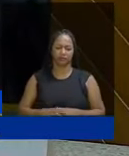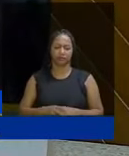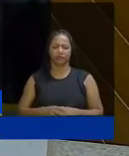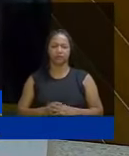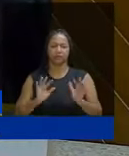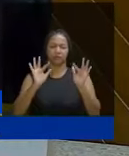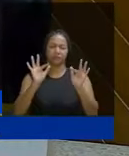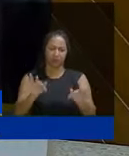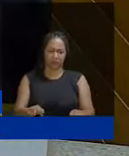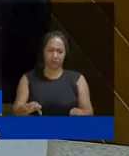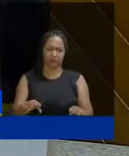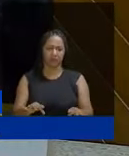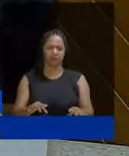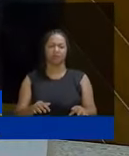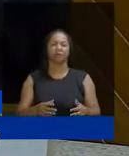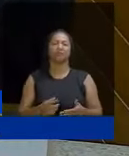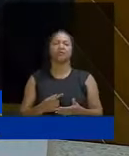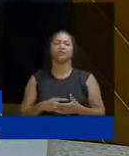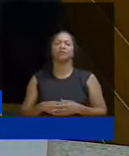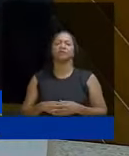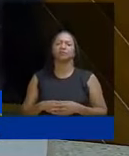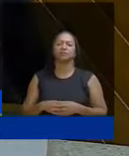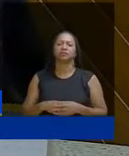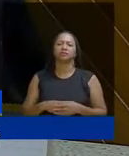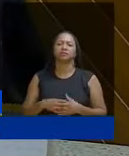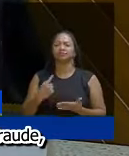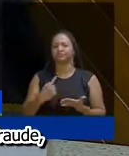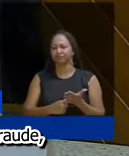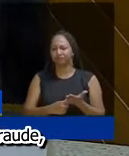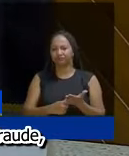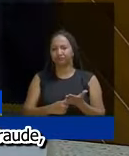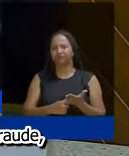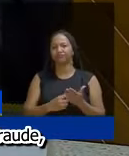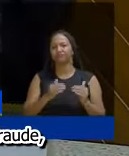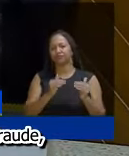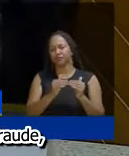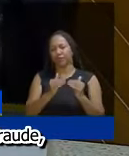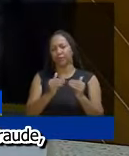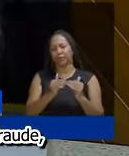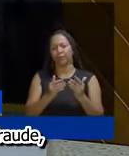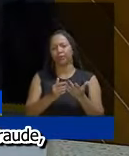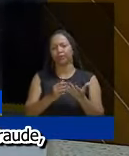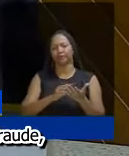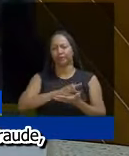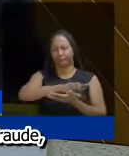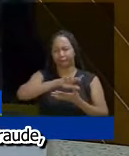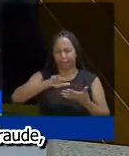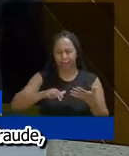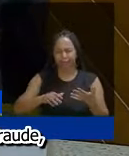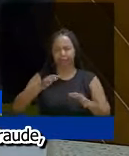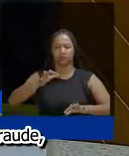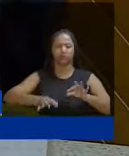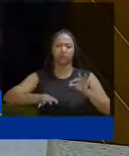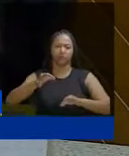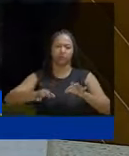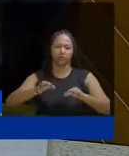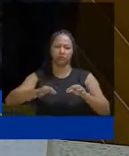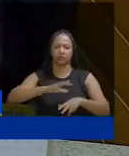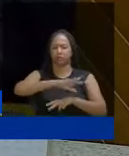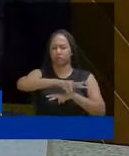Por último, vale lembrar que, de acordo com múltiplos julgados do Tribunal Superior Eleitoral, a omissão no dever de prestar contas, a fraude